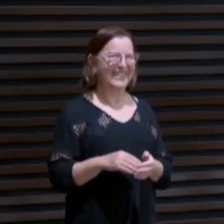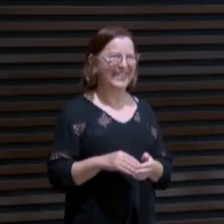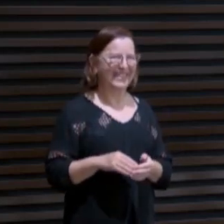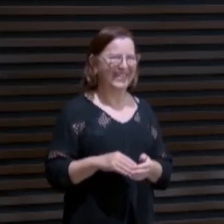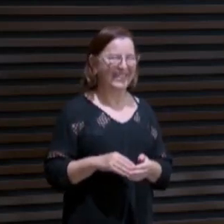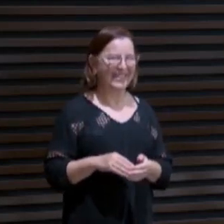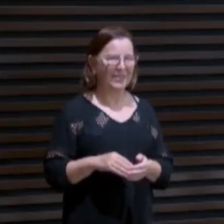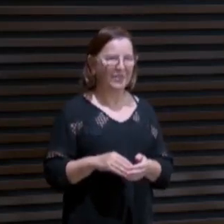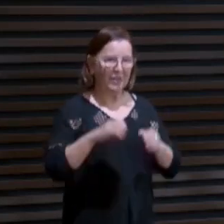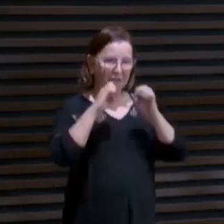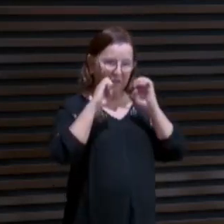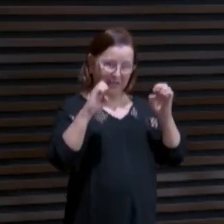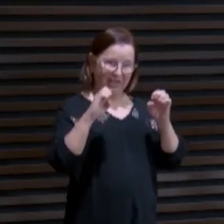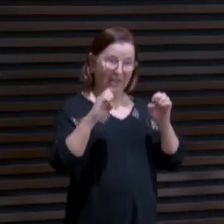dinamite.